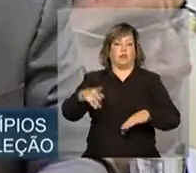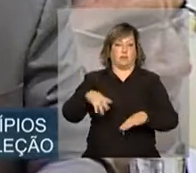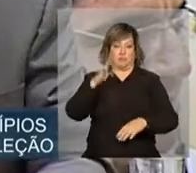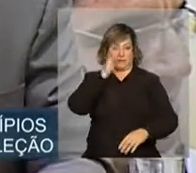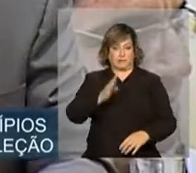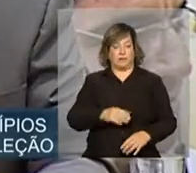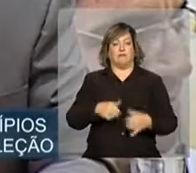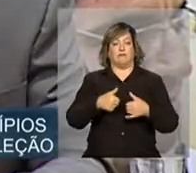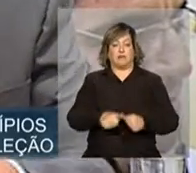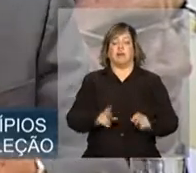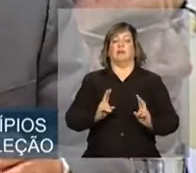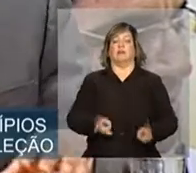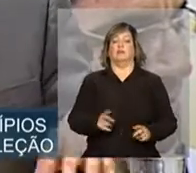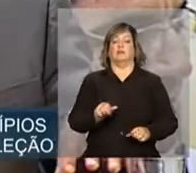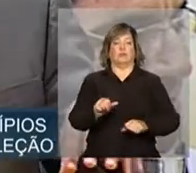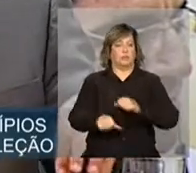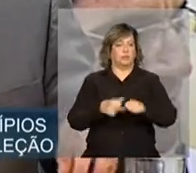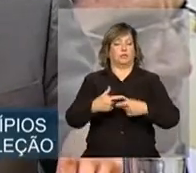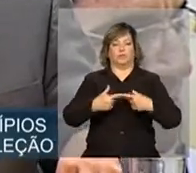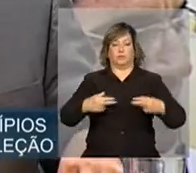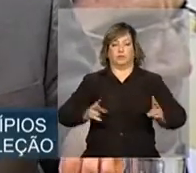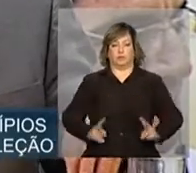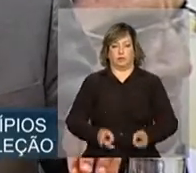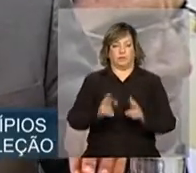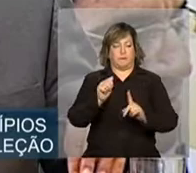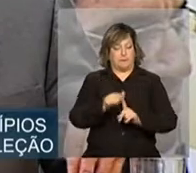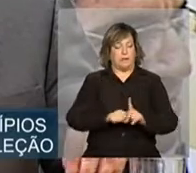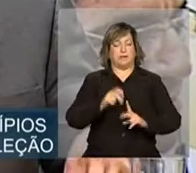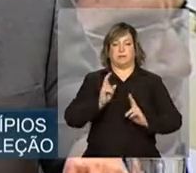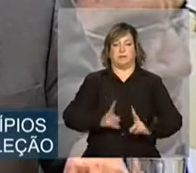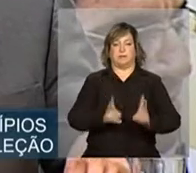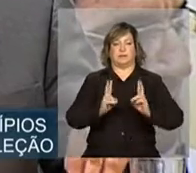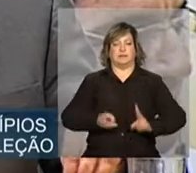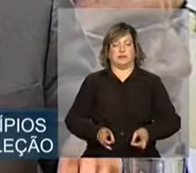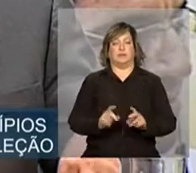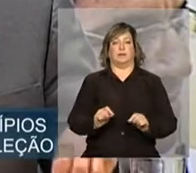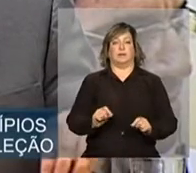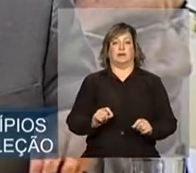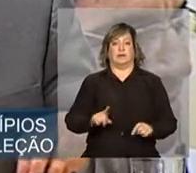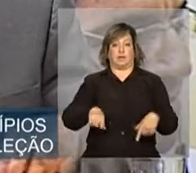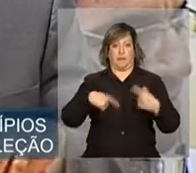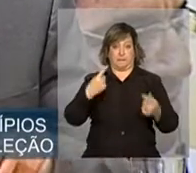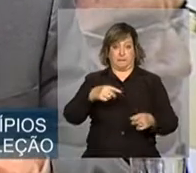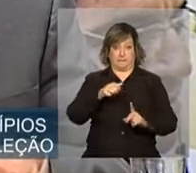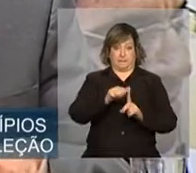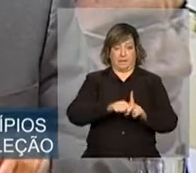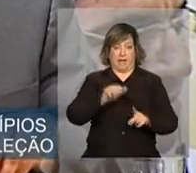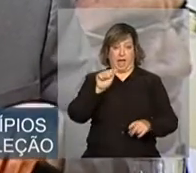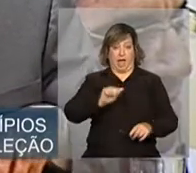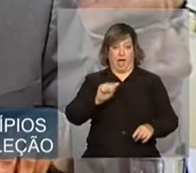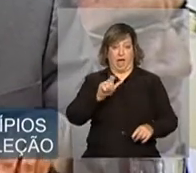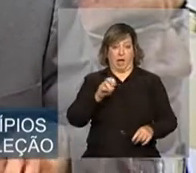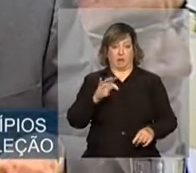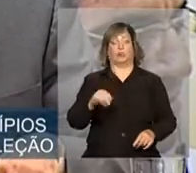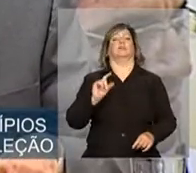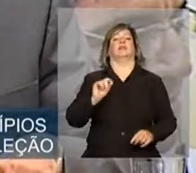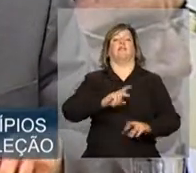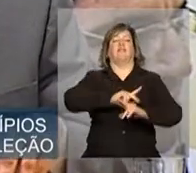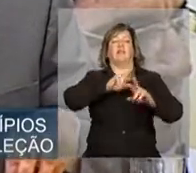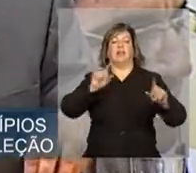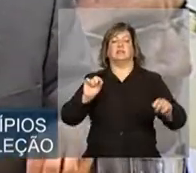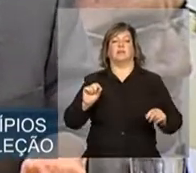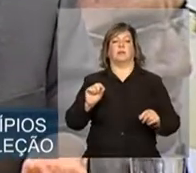continuo todo mês e nós sabemos que no mês de agosto nós temos uma expectativa de vários profissionais médicos que se formaram